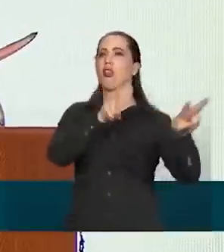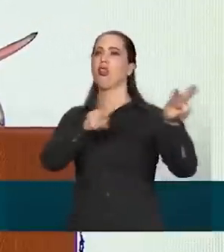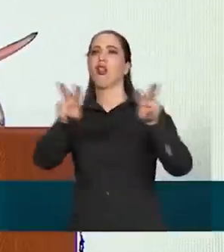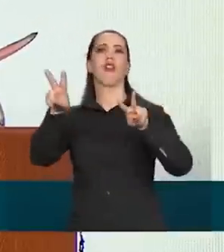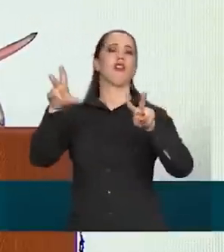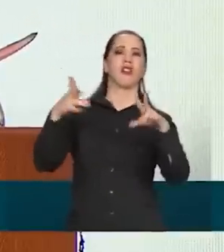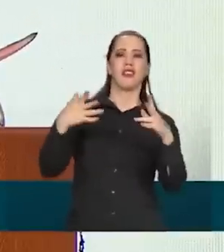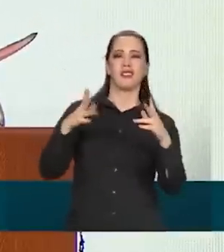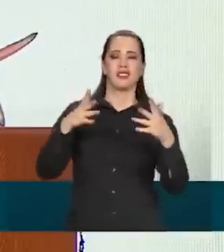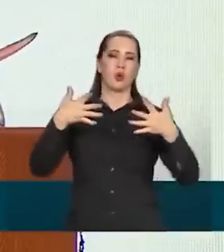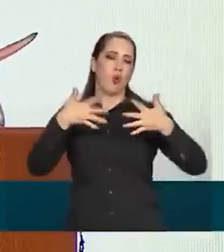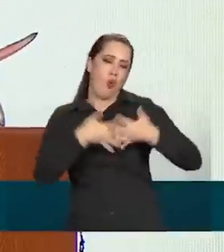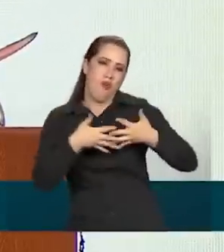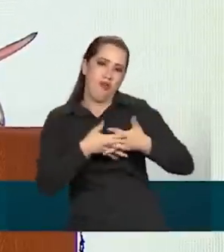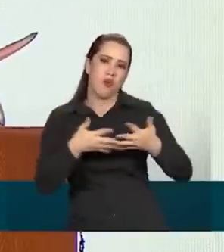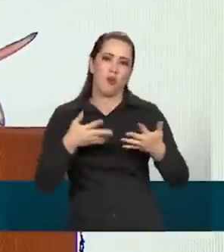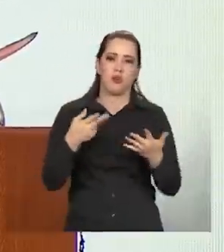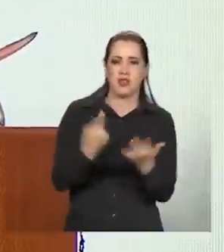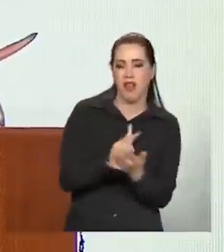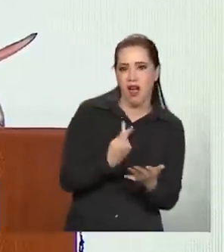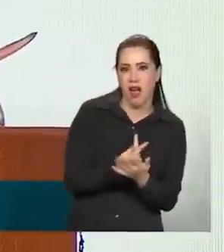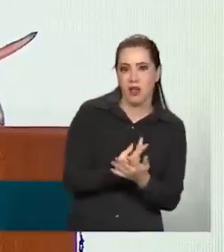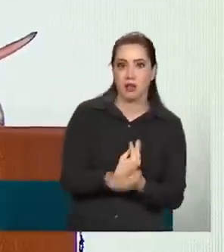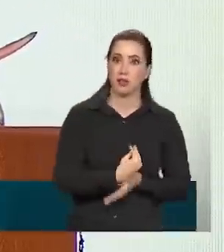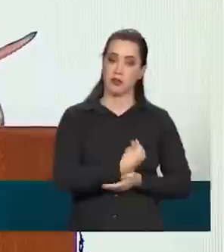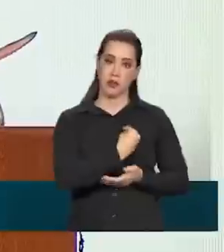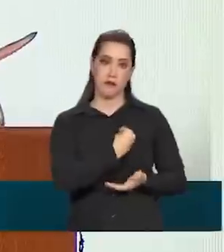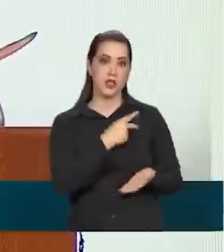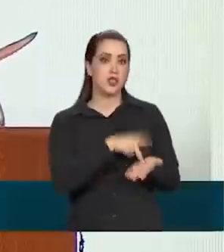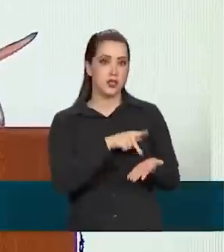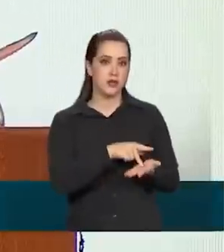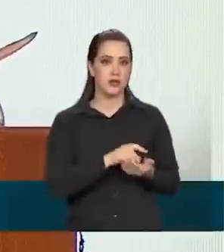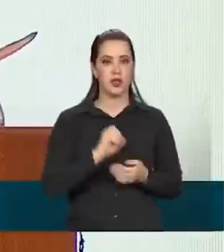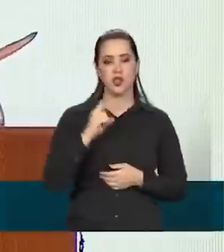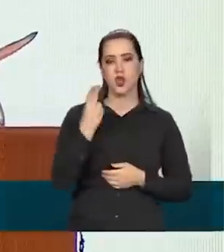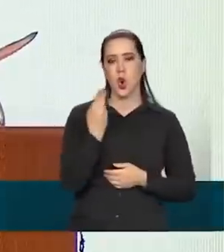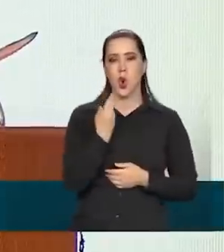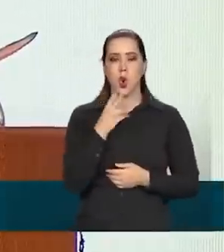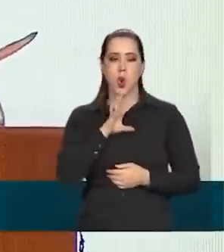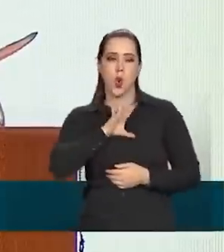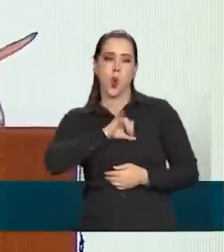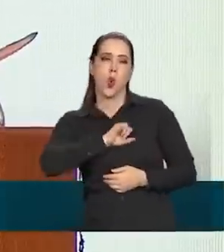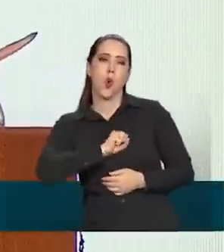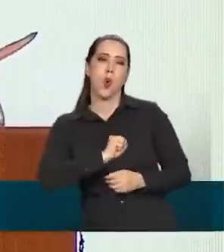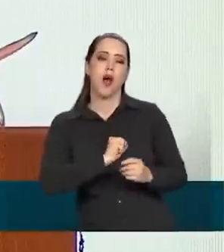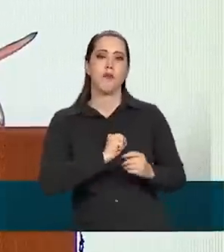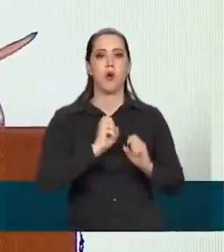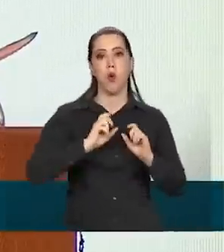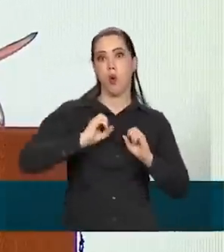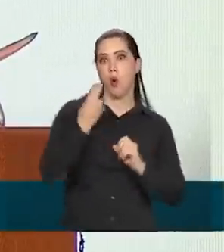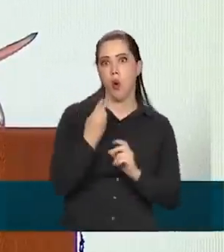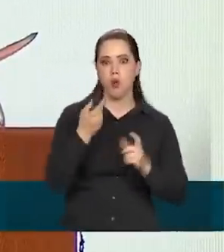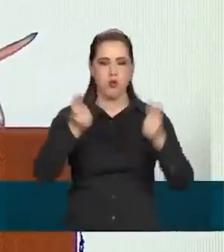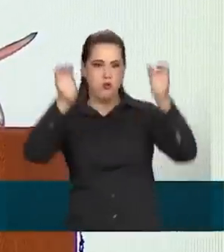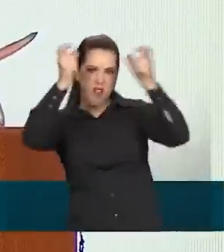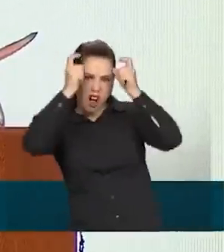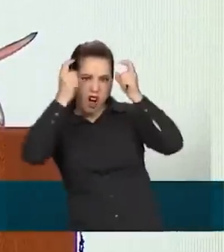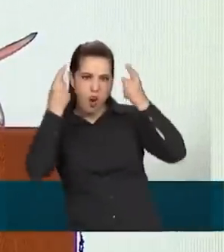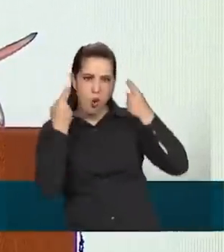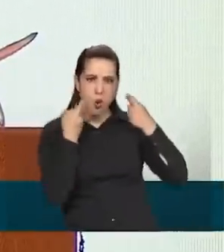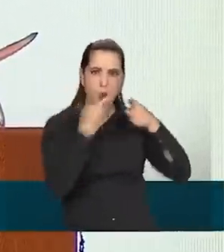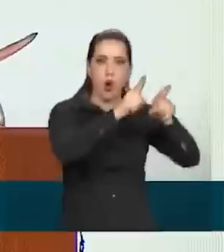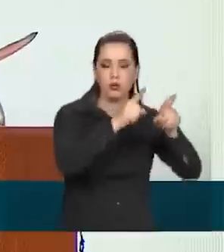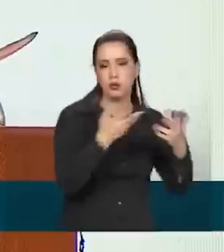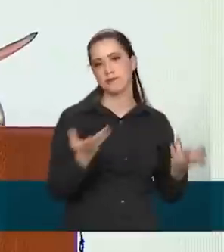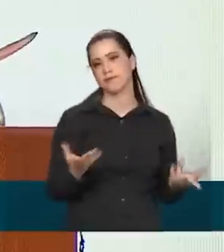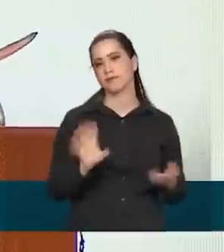extremamente distorcida da realidade. Ou nos romantizam ou nos demonizam.